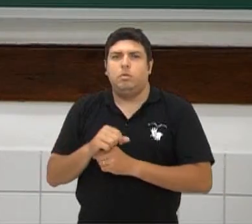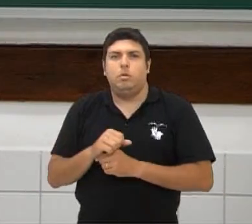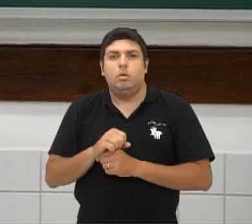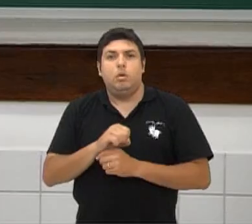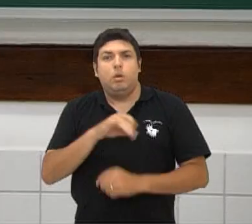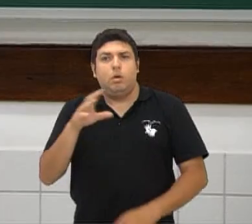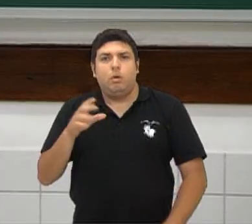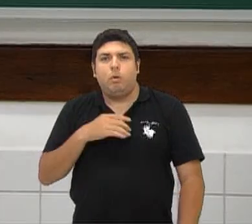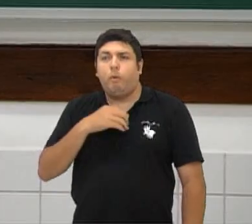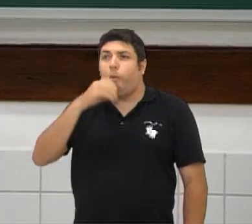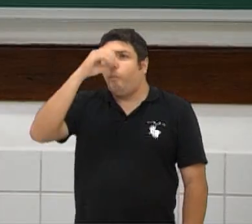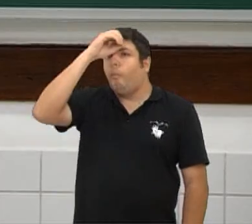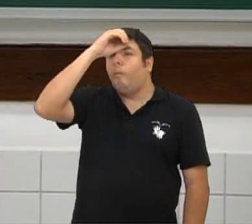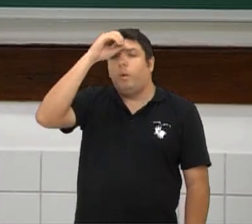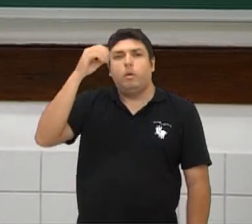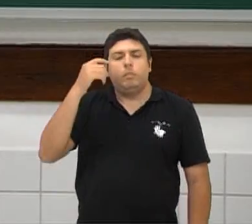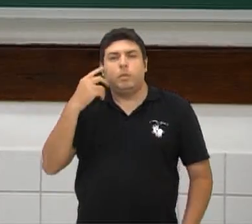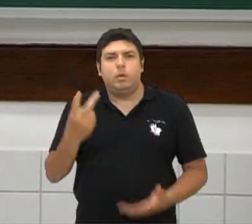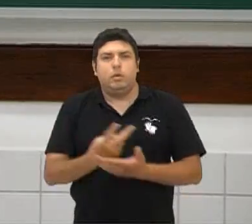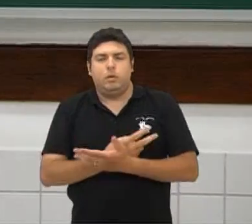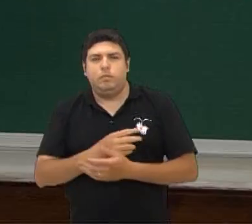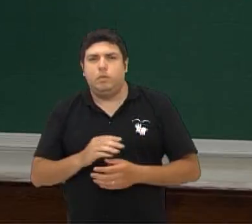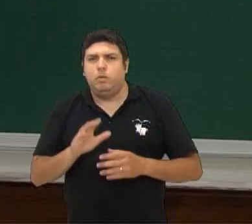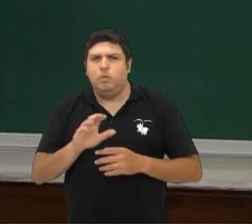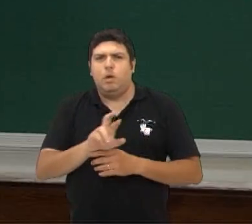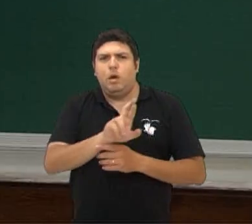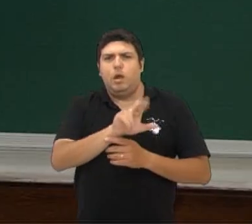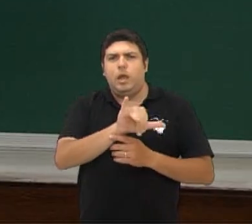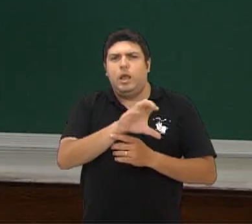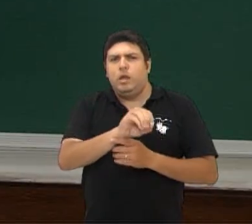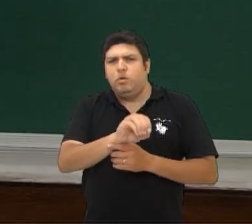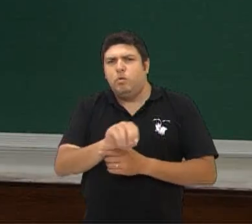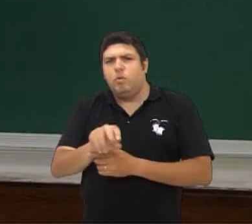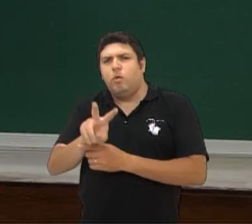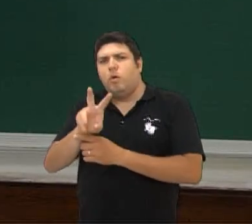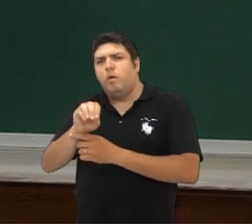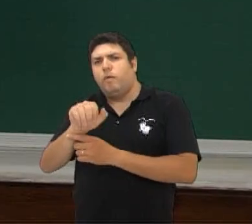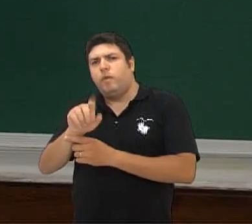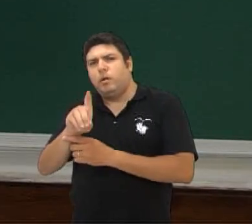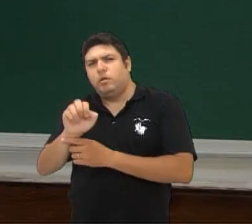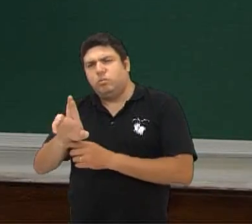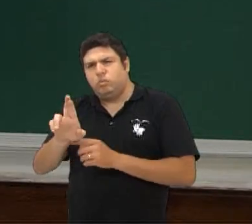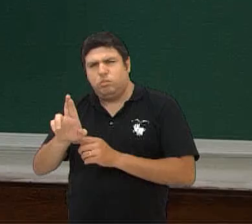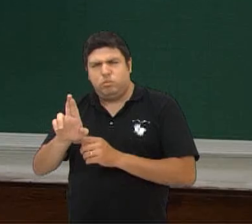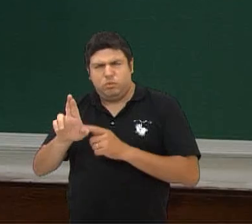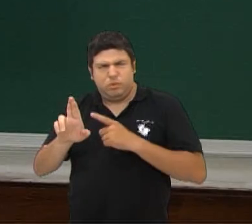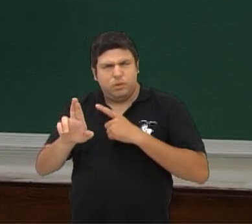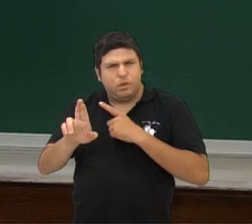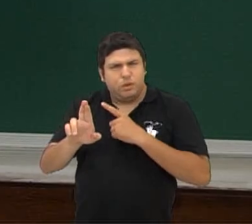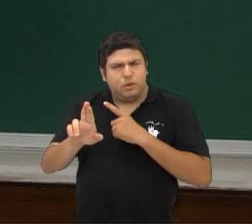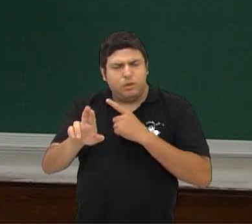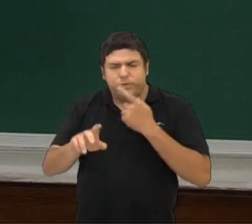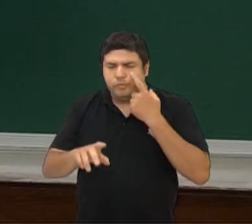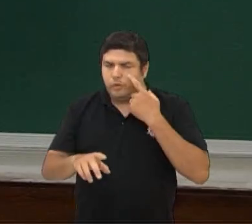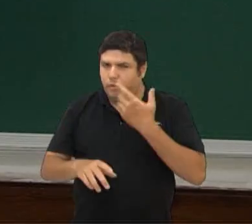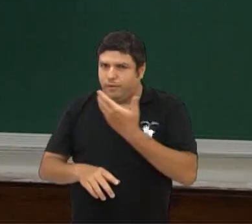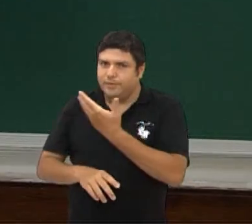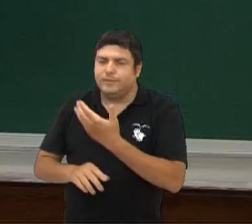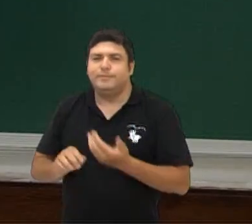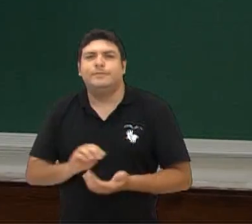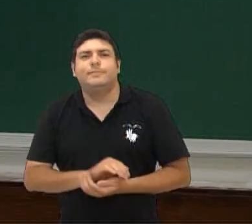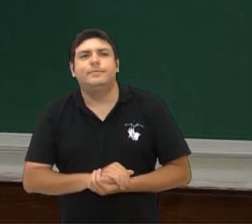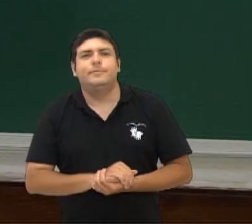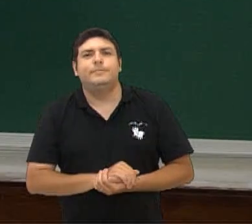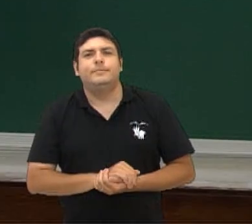ter errado. Chega aqui, gente, pelos rios voadores. Existe isso? Existe. Olha só que bacana. Tá falando aqui,